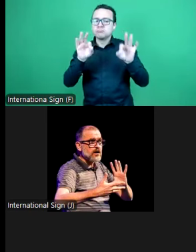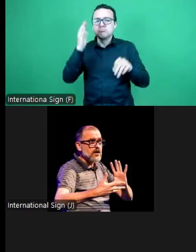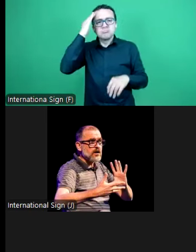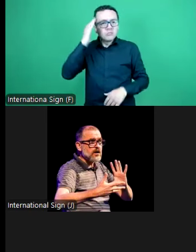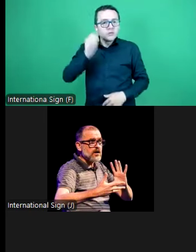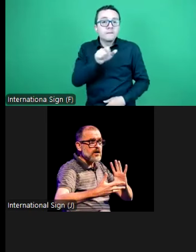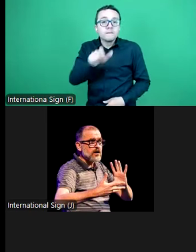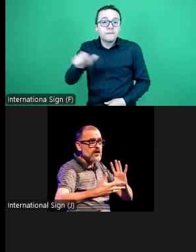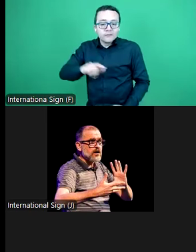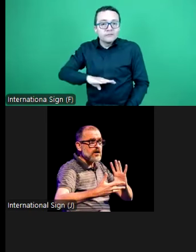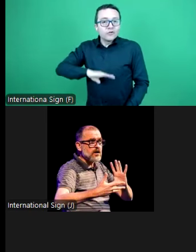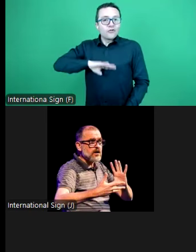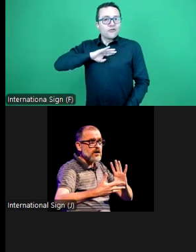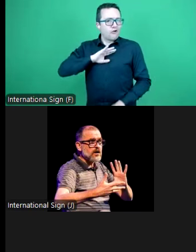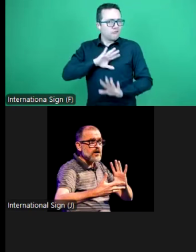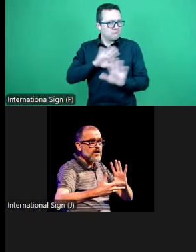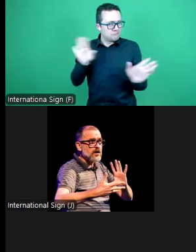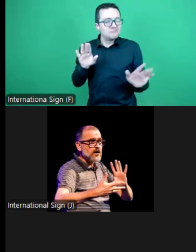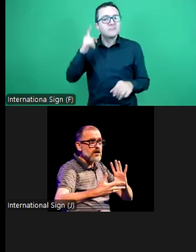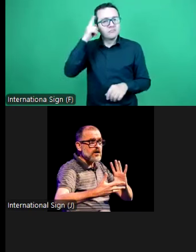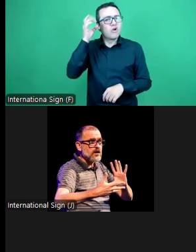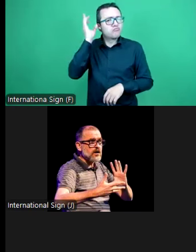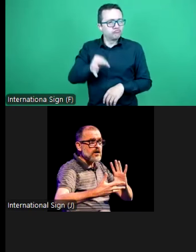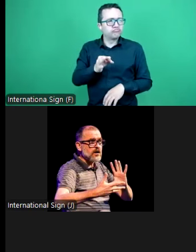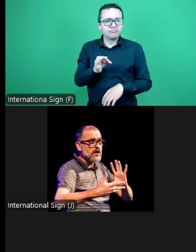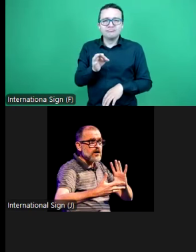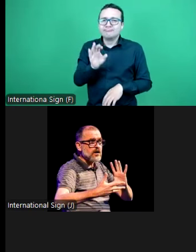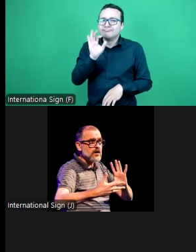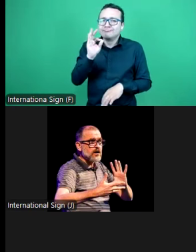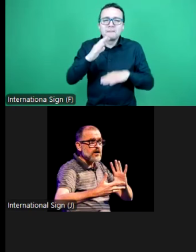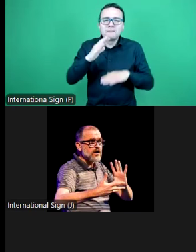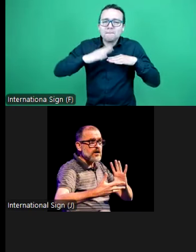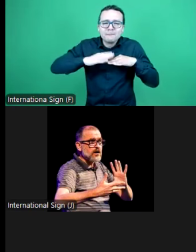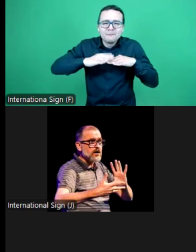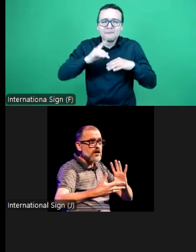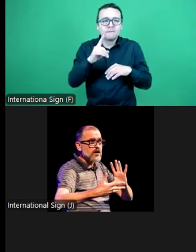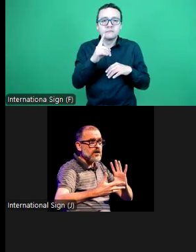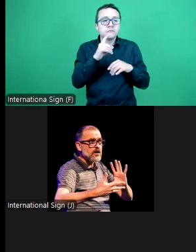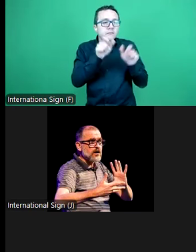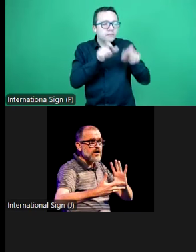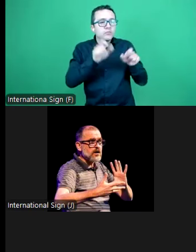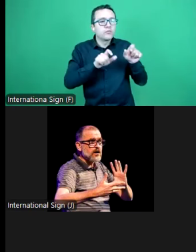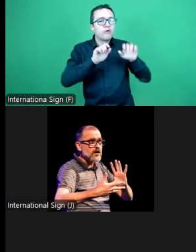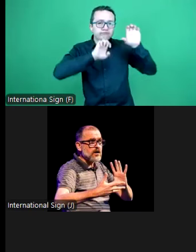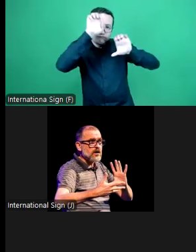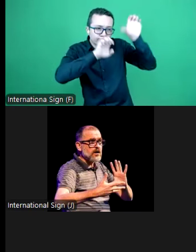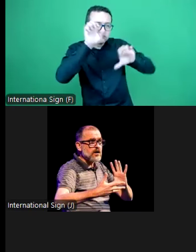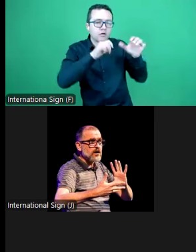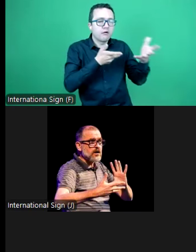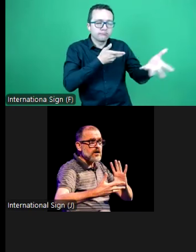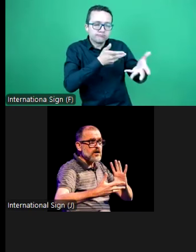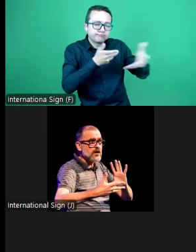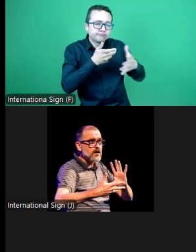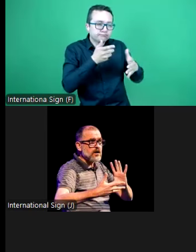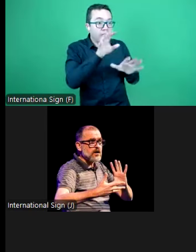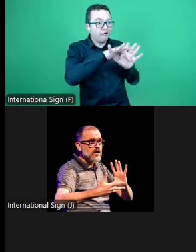compartilhamos também que todos os adultos na sua vida experimentaram pelo menos algum erro em diagnóstico.